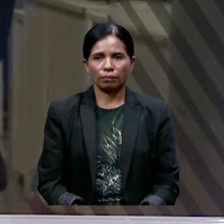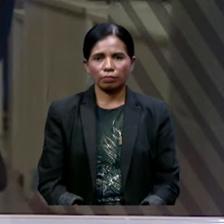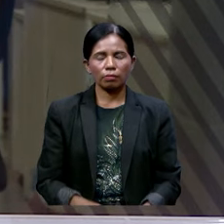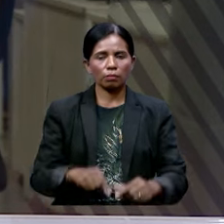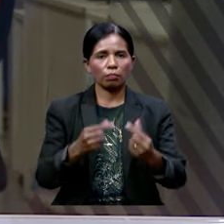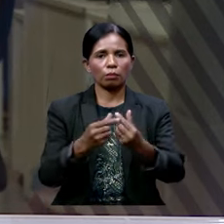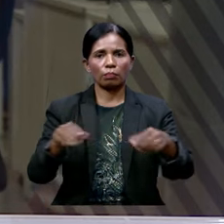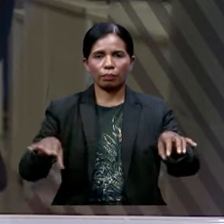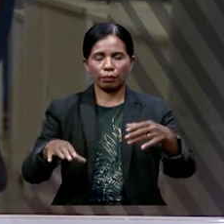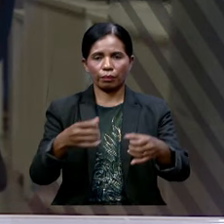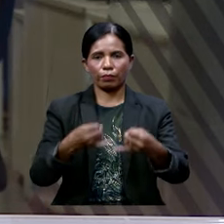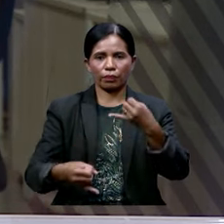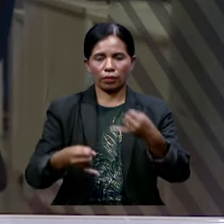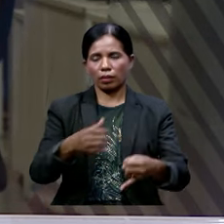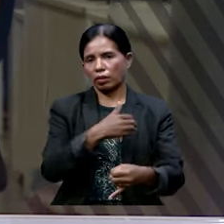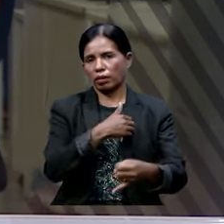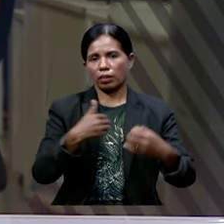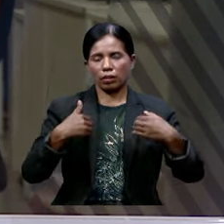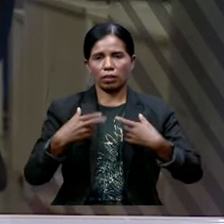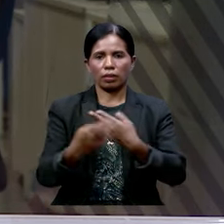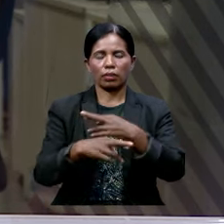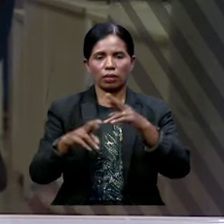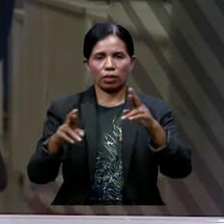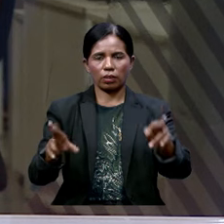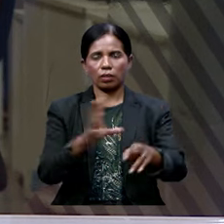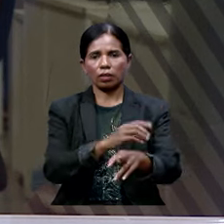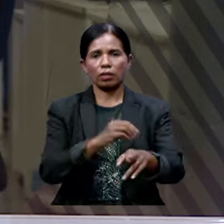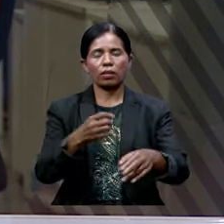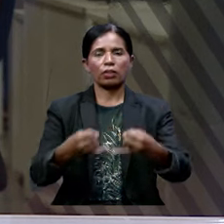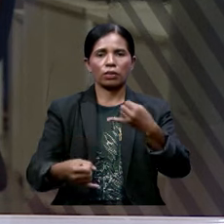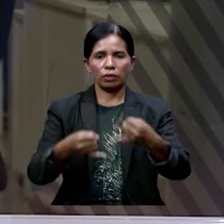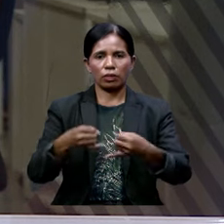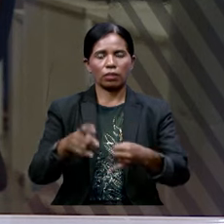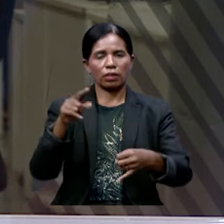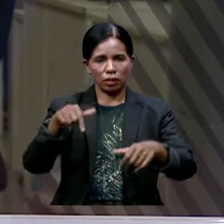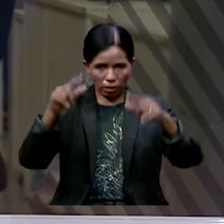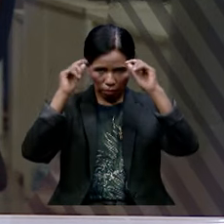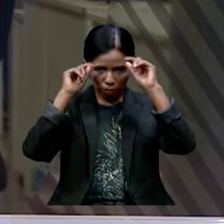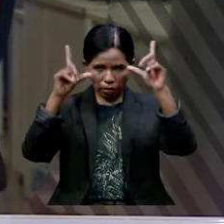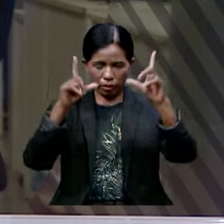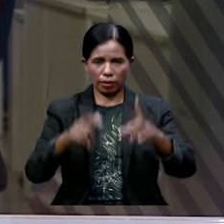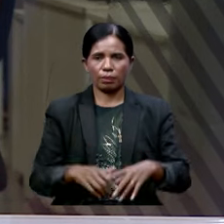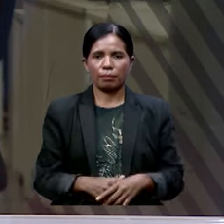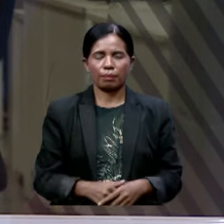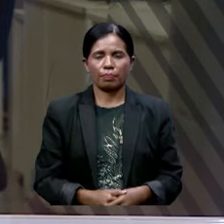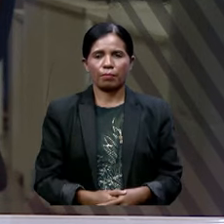Grupo de Trabalho Reforma à Justiça se deu guia resultado para diagnóstico do setor Justiça e Timor-Leste.